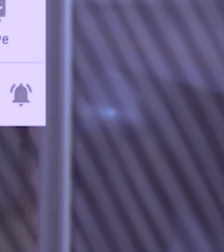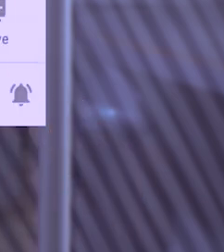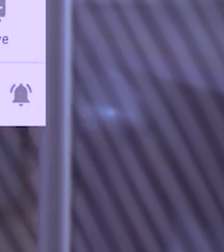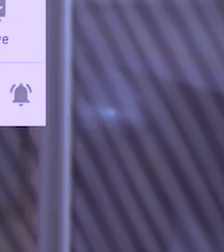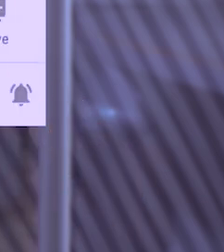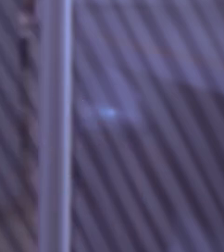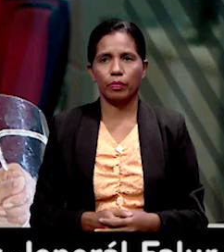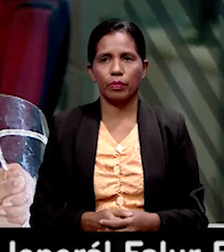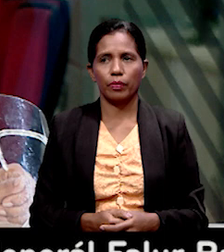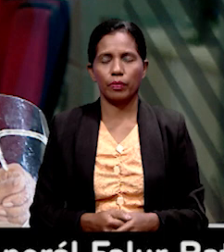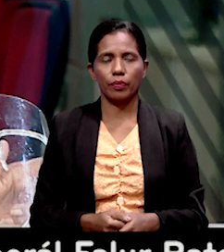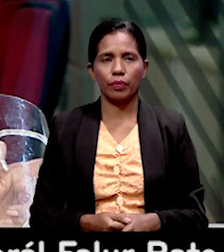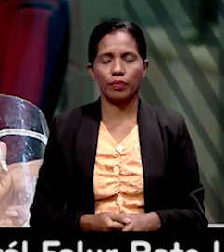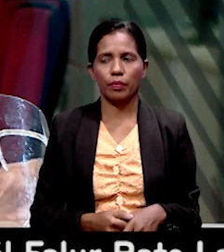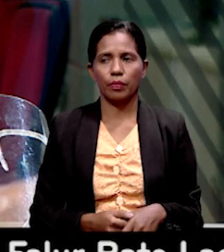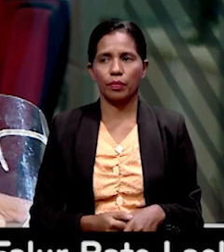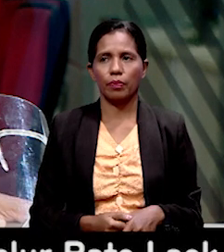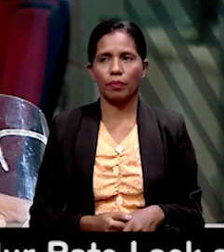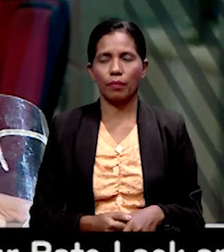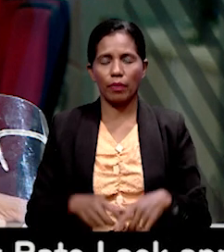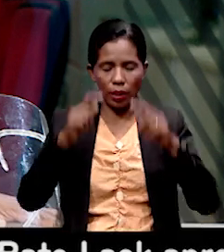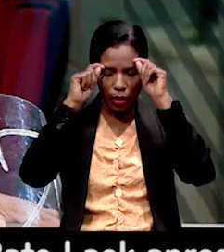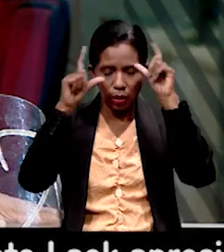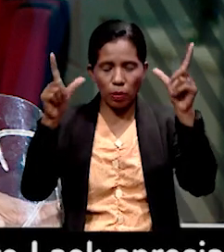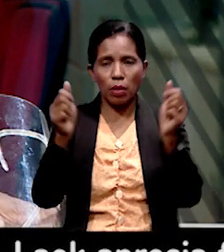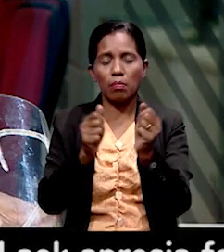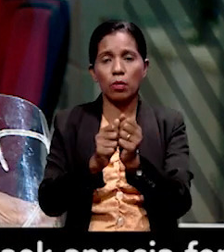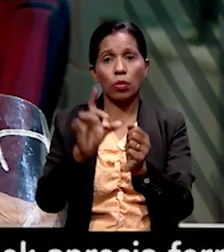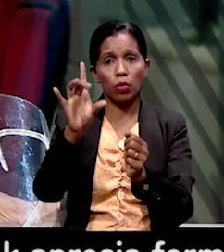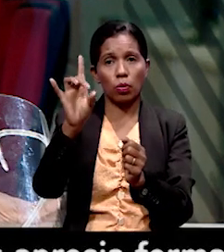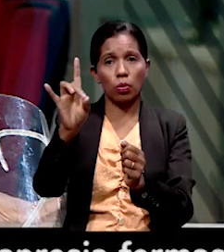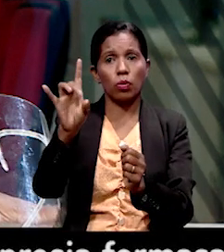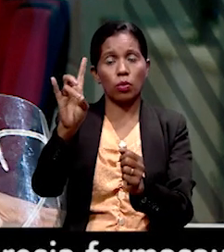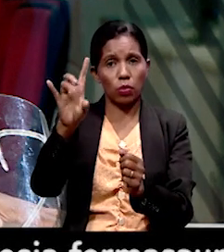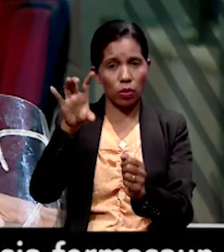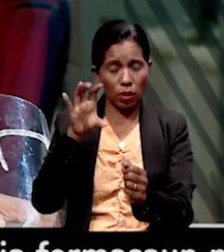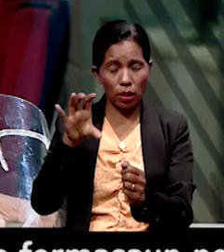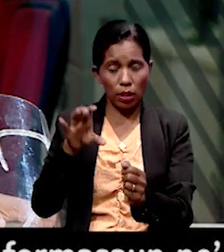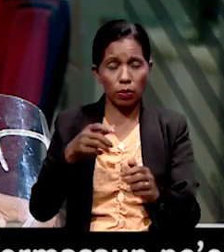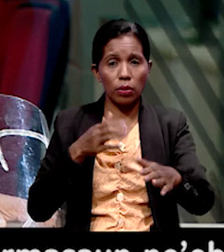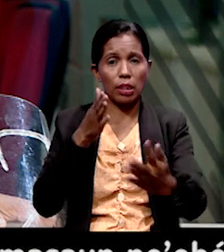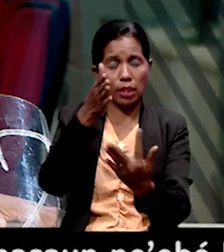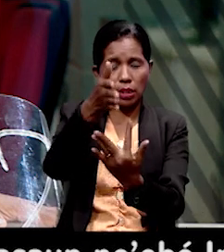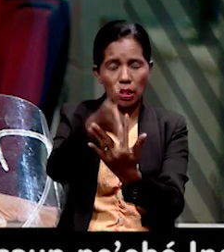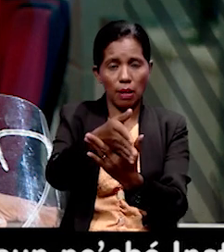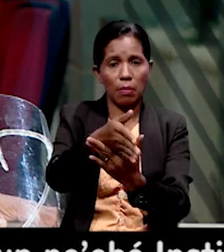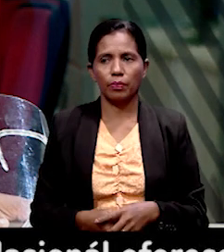more information. Timor 800 hitu resin tama ilegál ba Indonézia li husi Fronteira